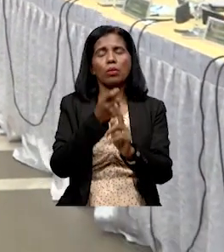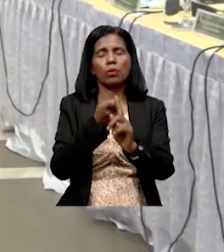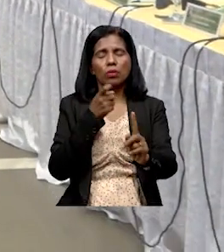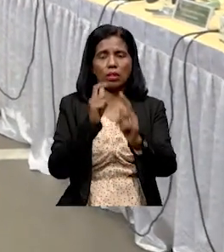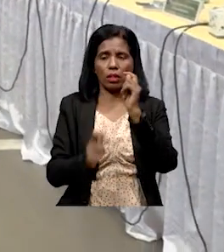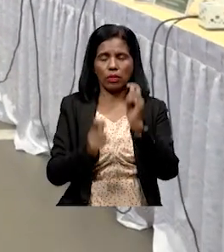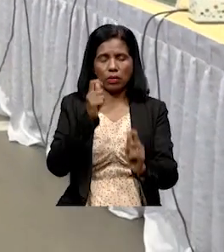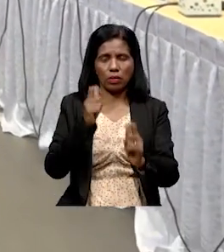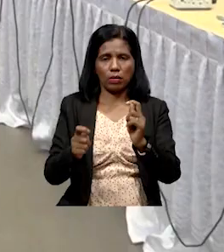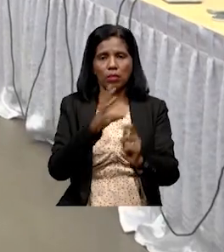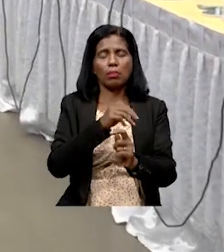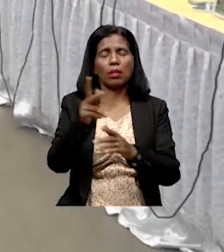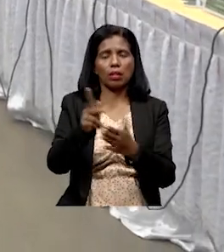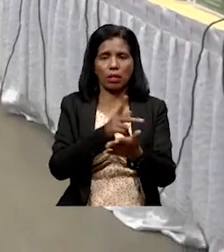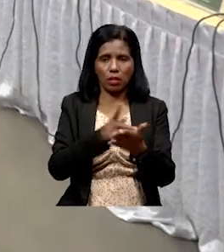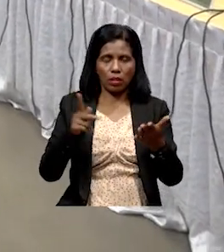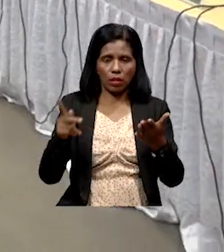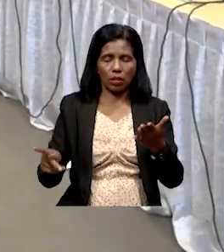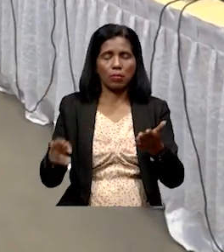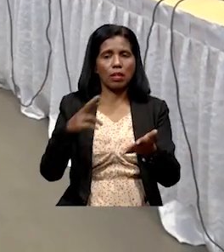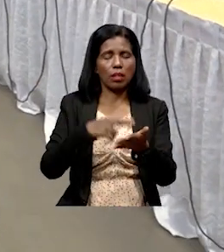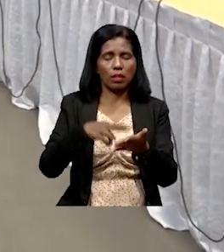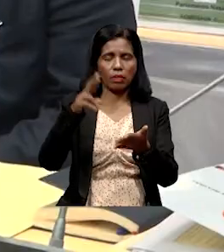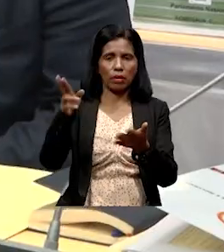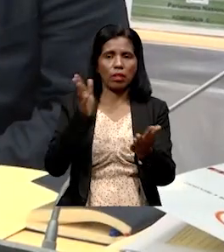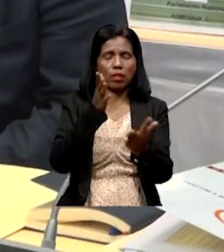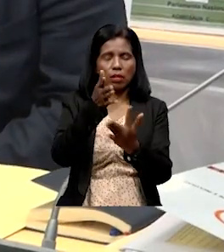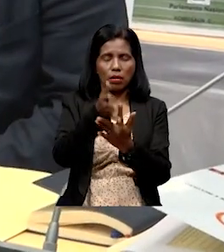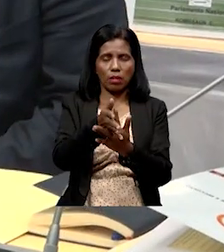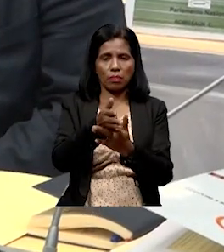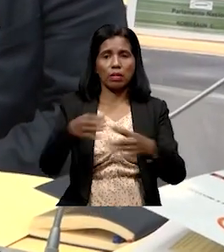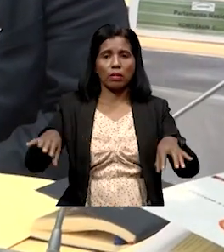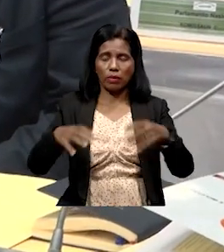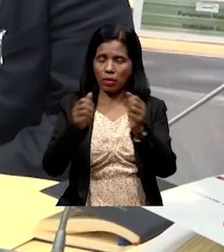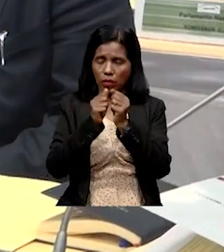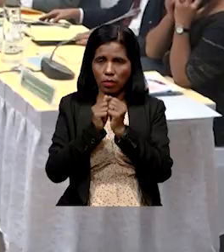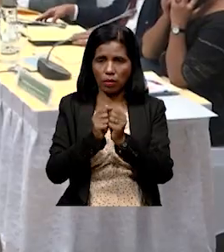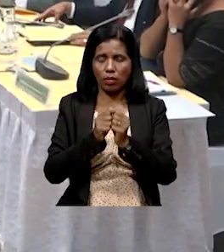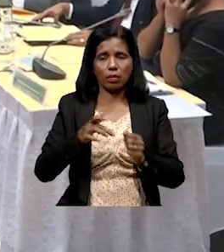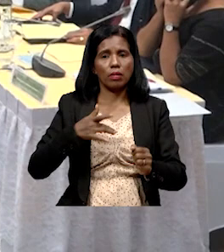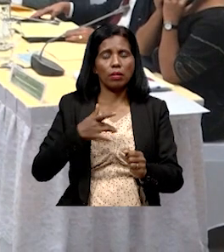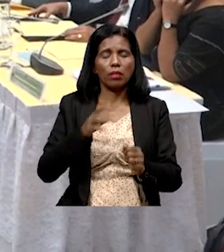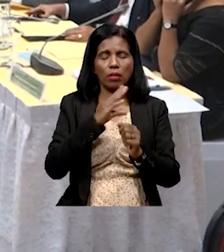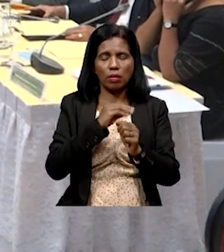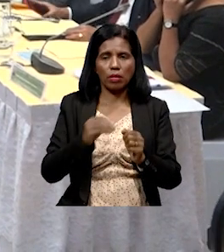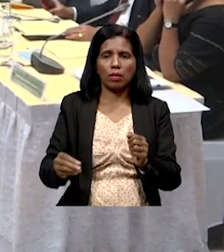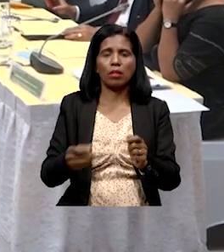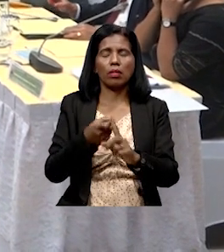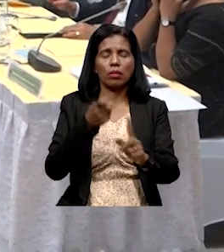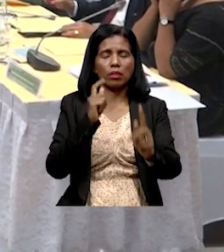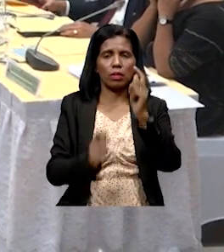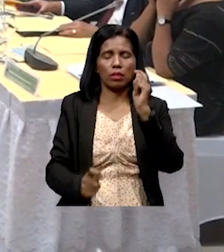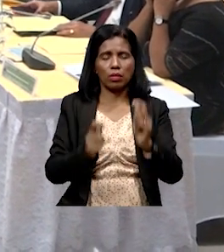Internacional ba crime agressão, ratificação ba adesão acordo com ba privilégio no imunidade Husi Tribunal